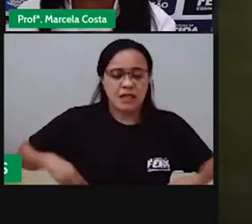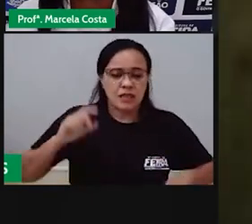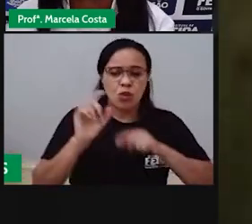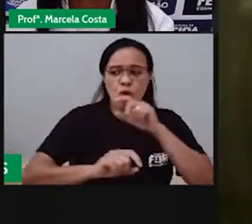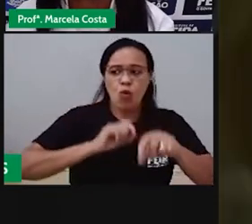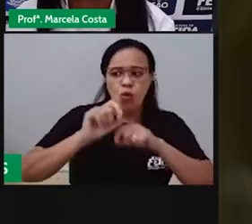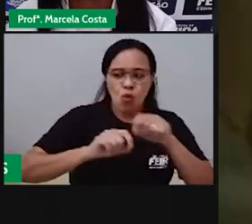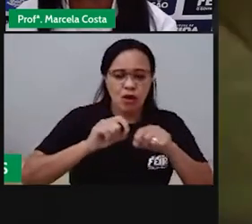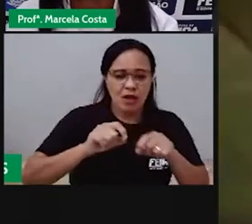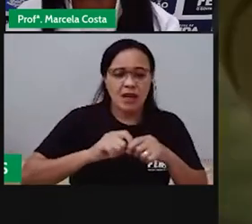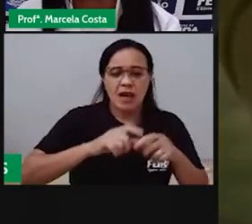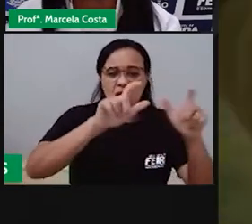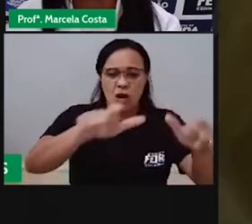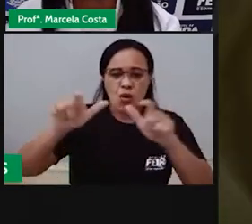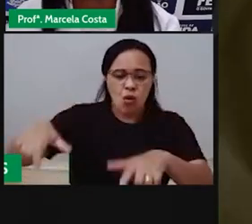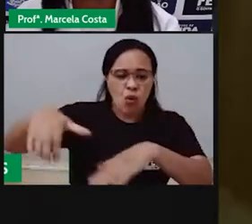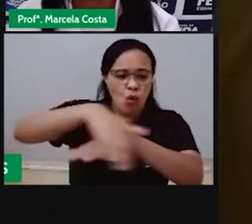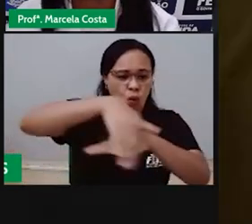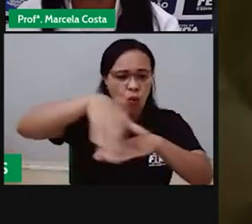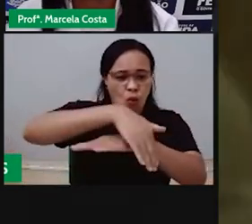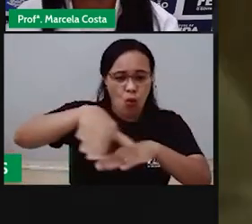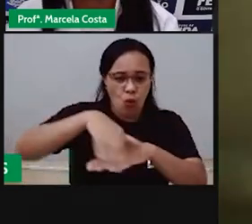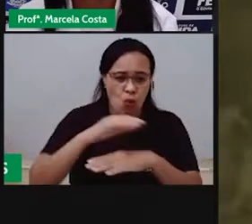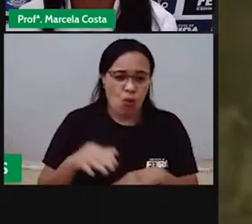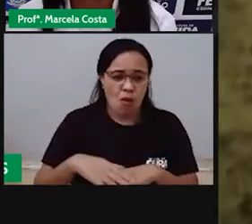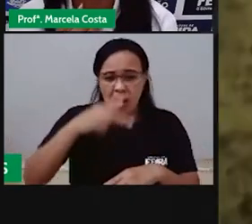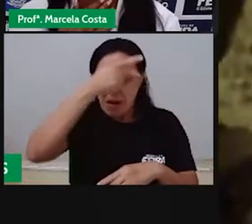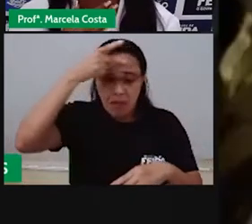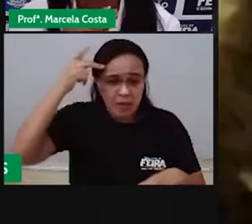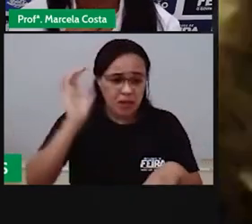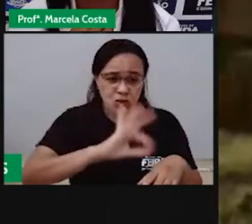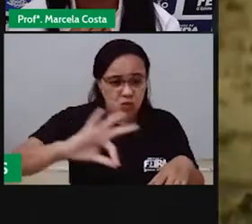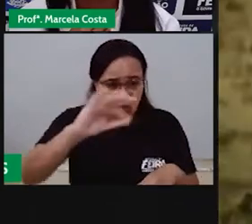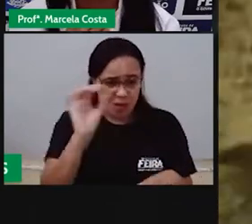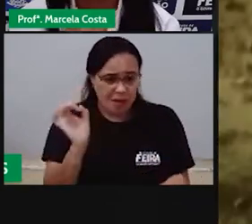policial e colocando medo na população.